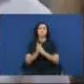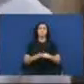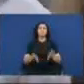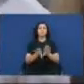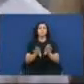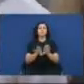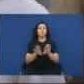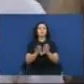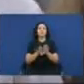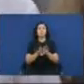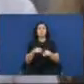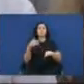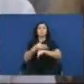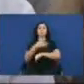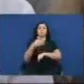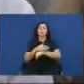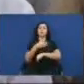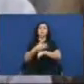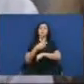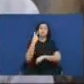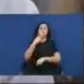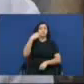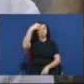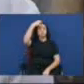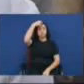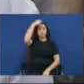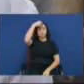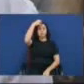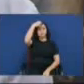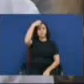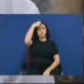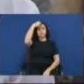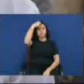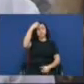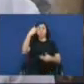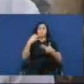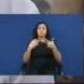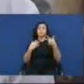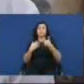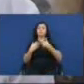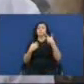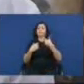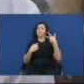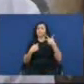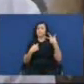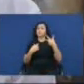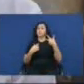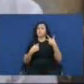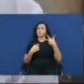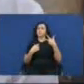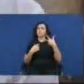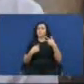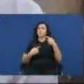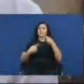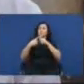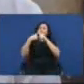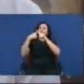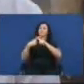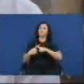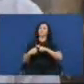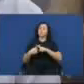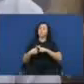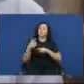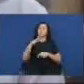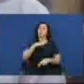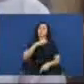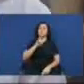também só registrar a participação do vereador Darcy Reis como terceiro colocado numa prova de rua na